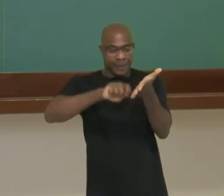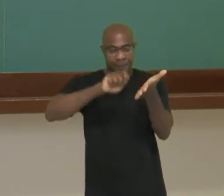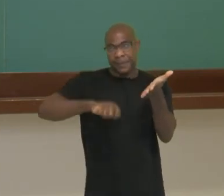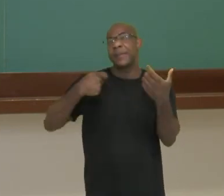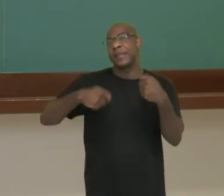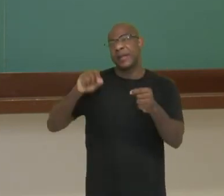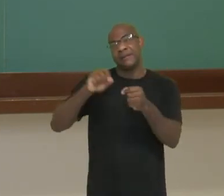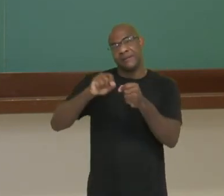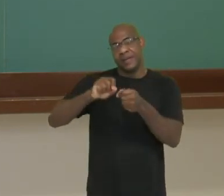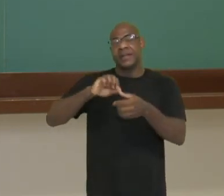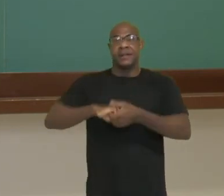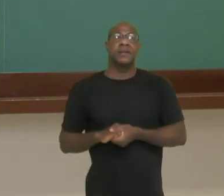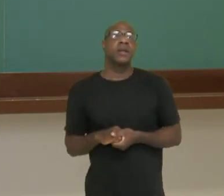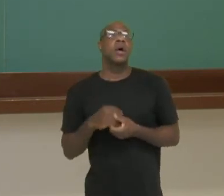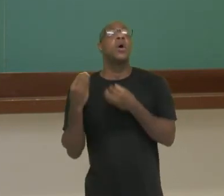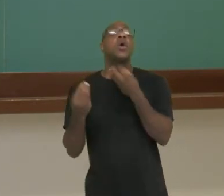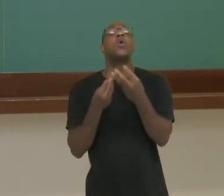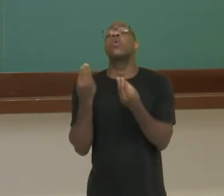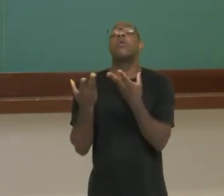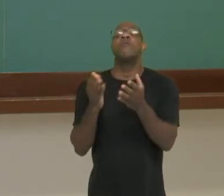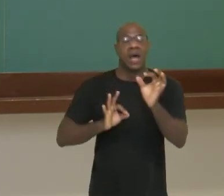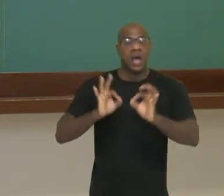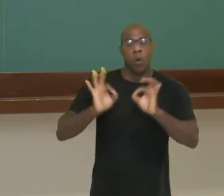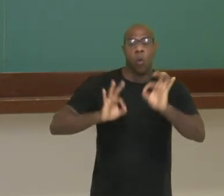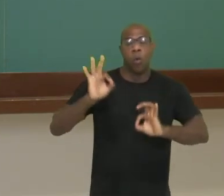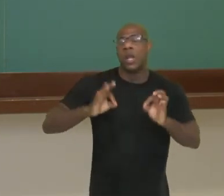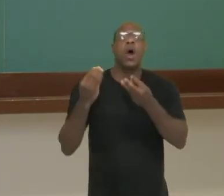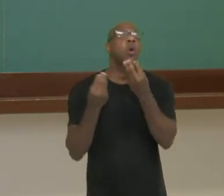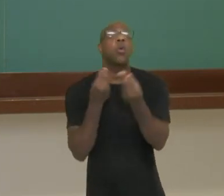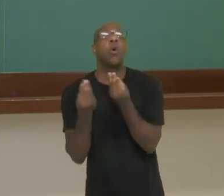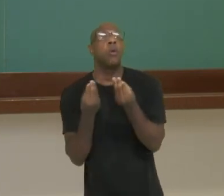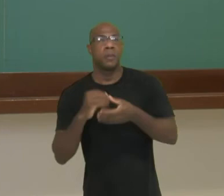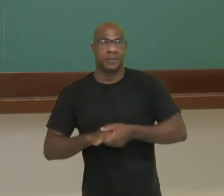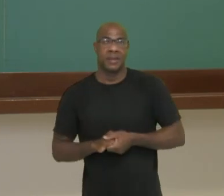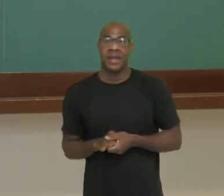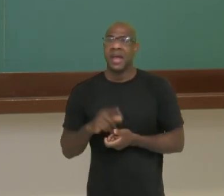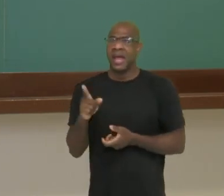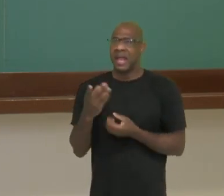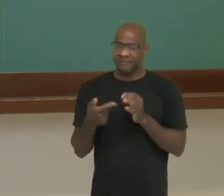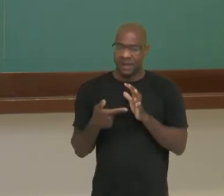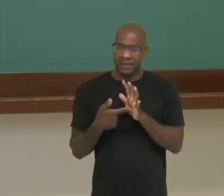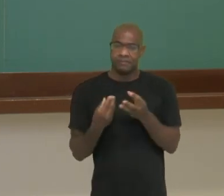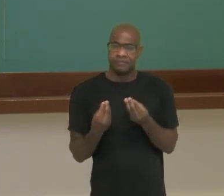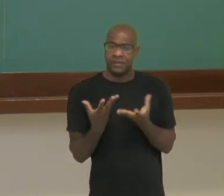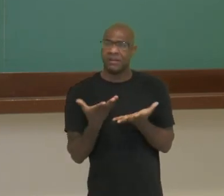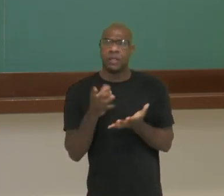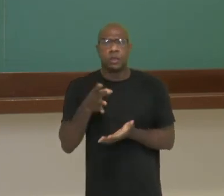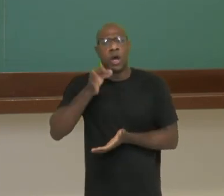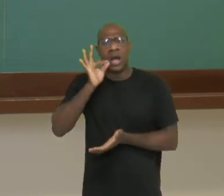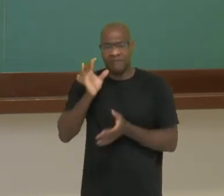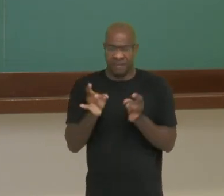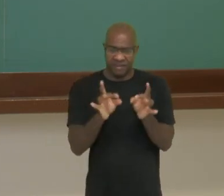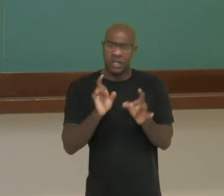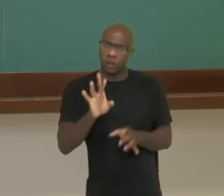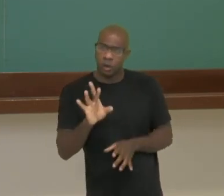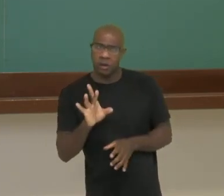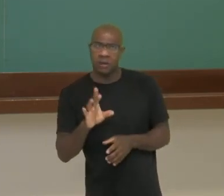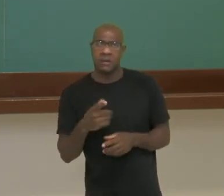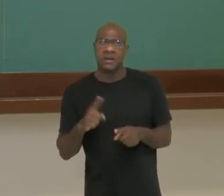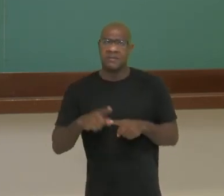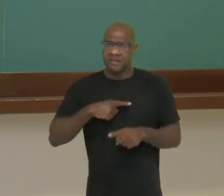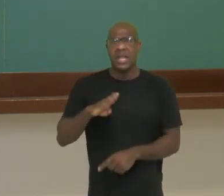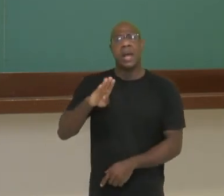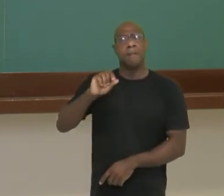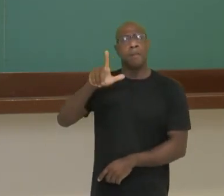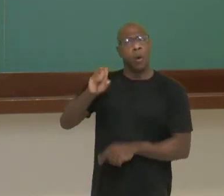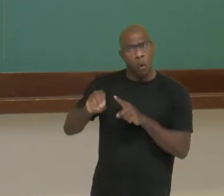pesquisa, né? Como que ela vai organizar essa pesquisa? Mas ela vai oferecer apenas o café? Provavelmente não. Vai oferecer bolos,